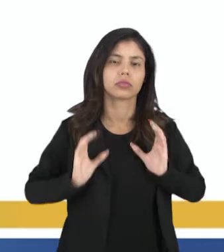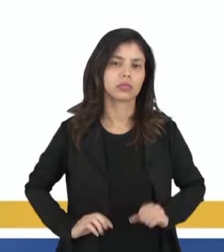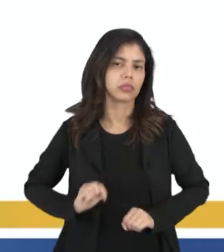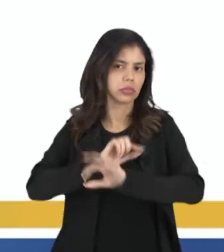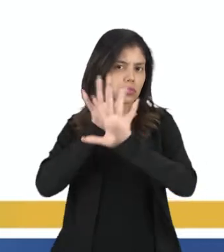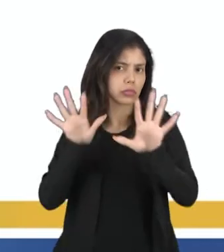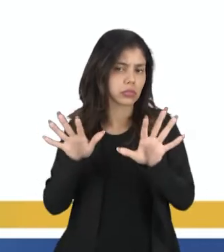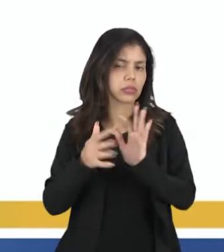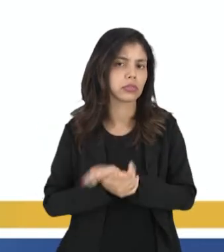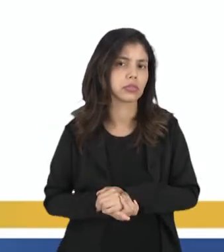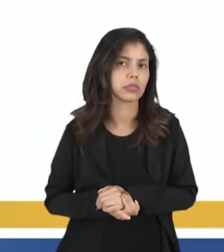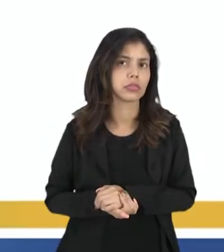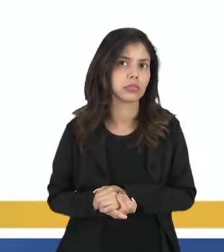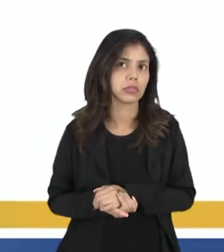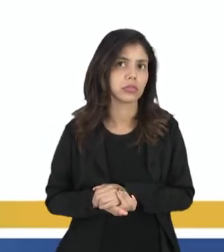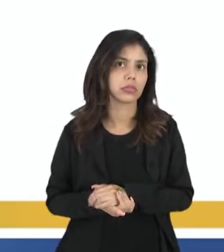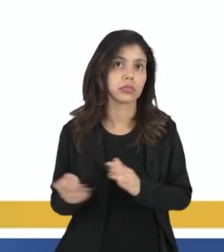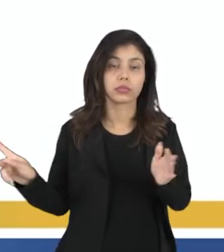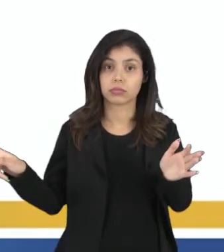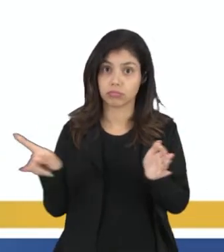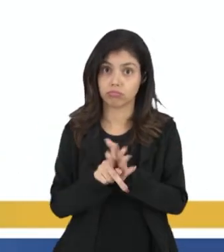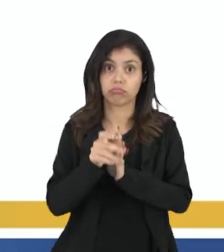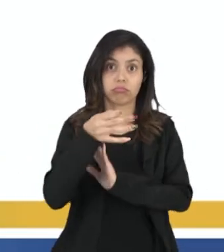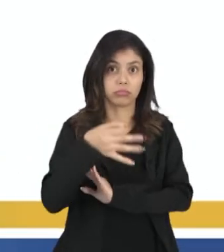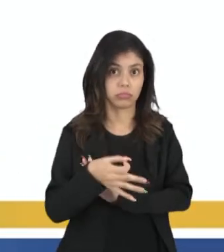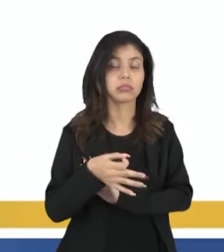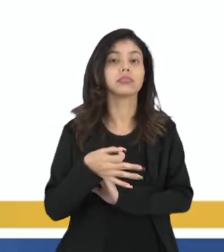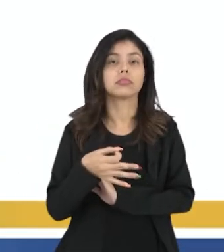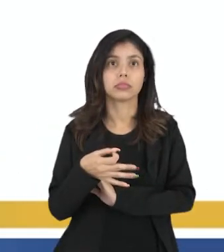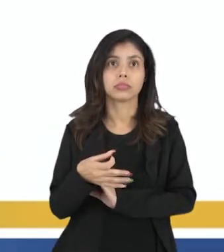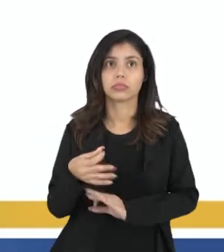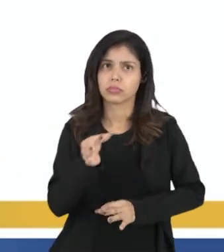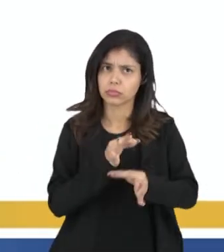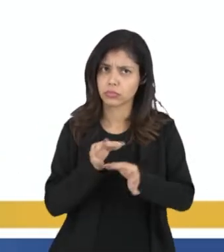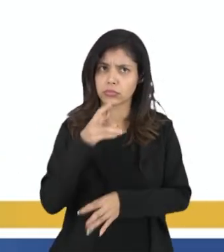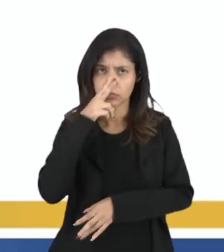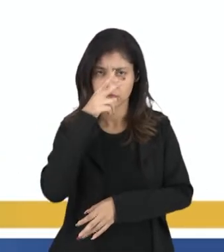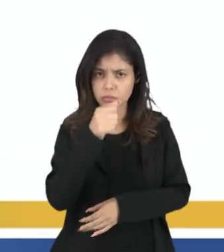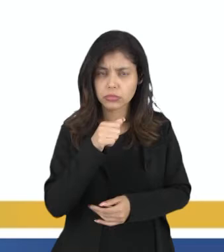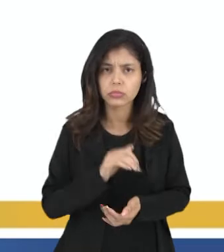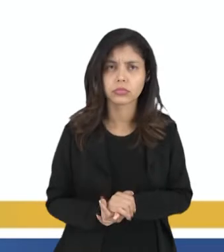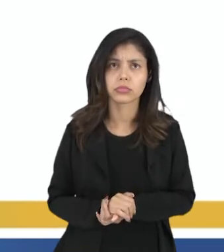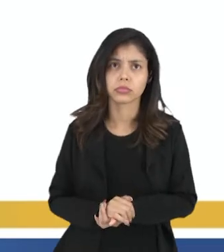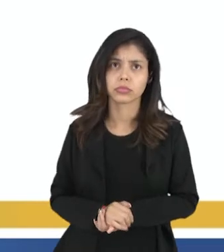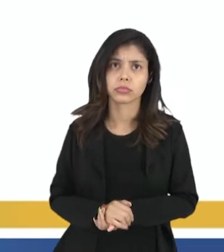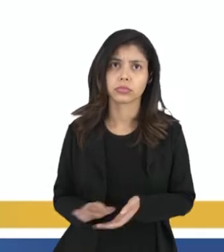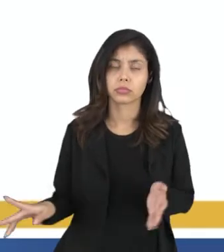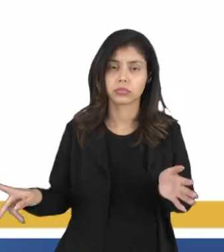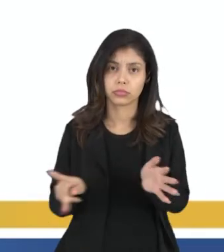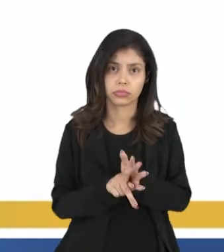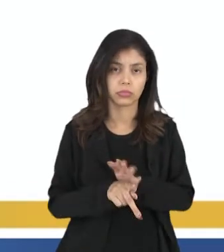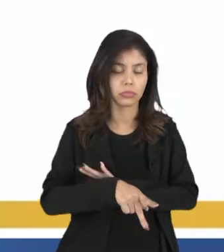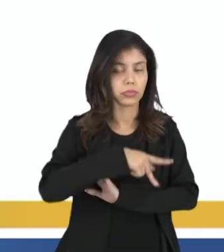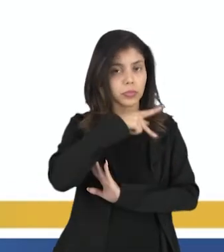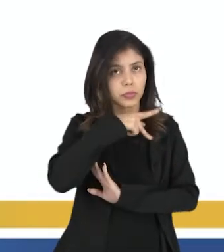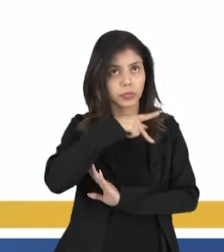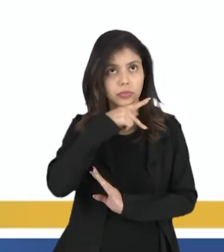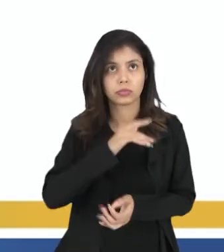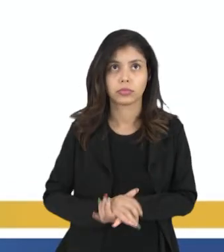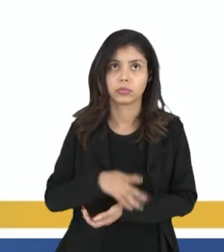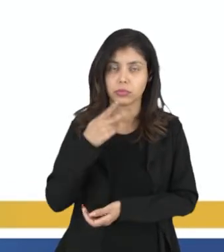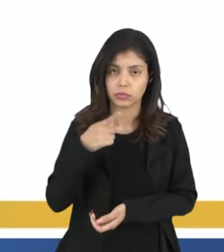esclarecido. Isso daí seria o ideal, né? Controle do poder. Isso é o ideal, isso que Platão vai falar